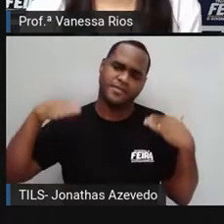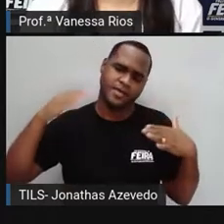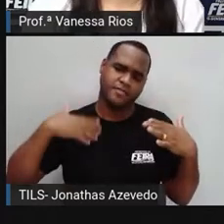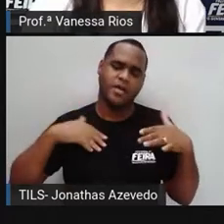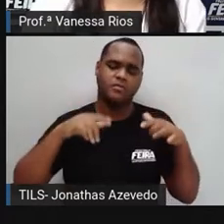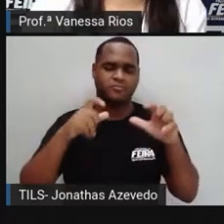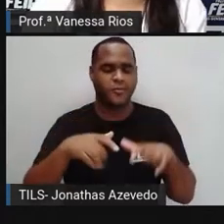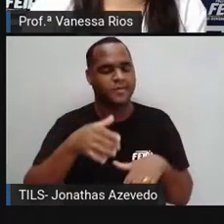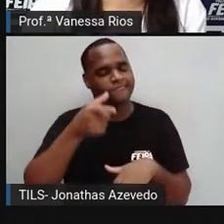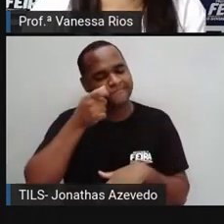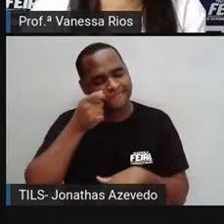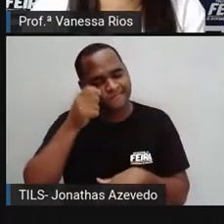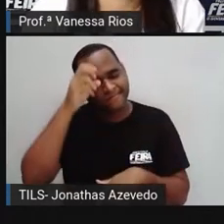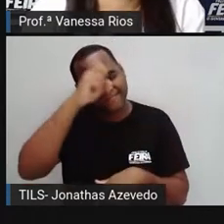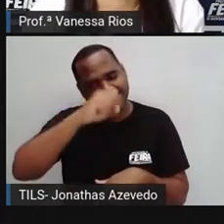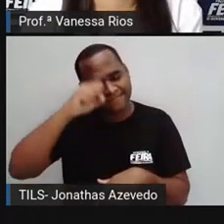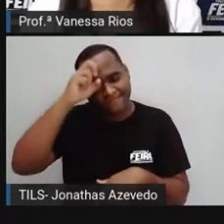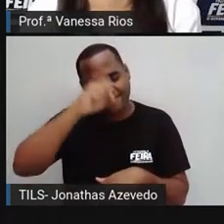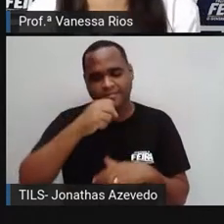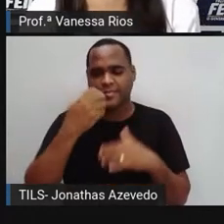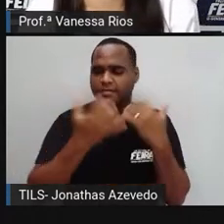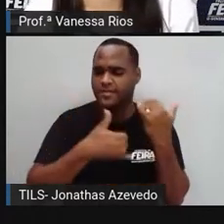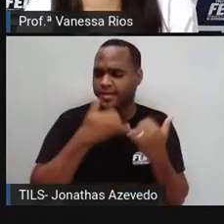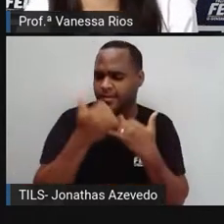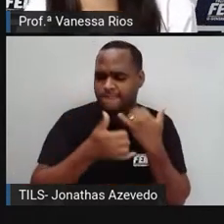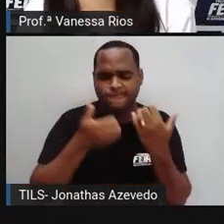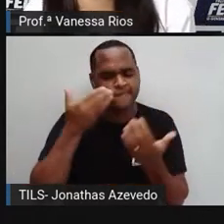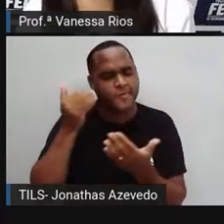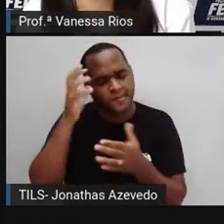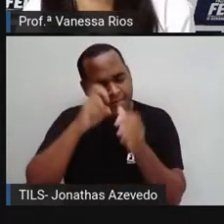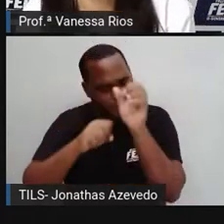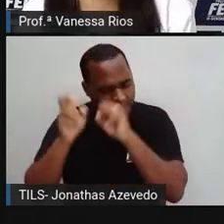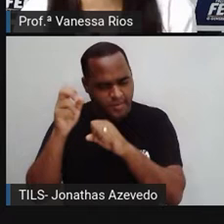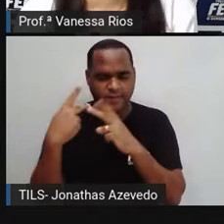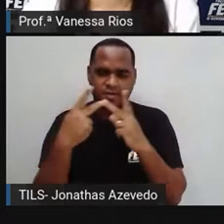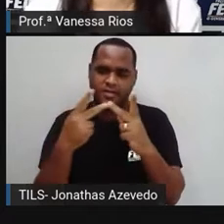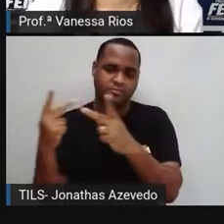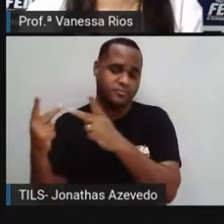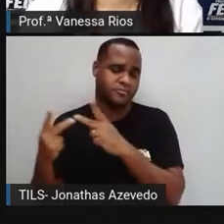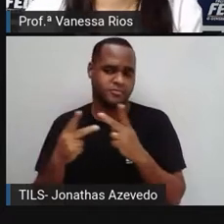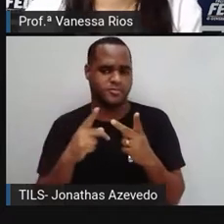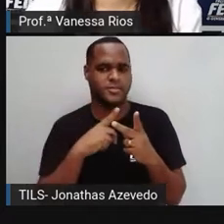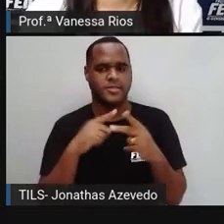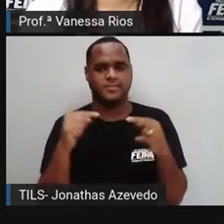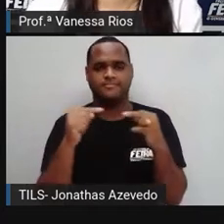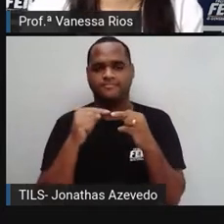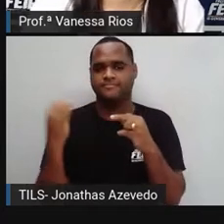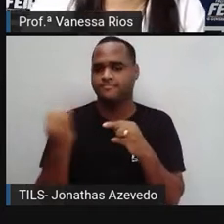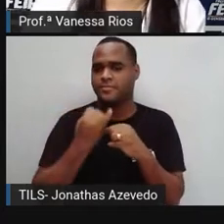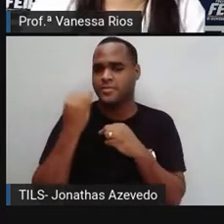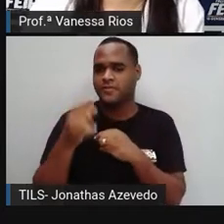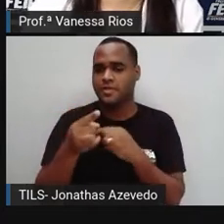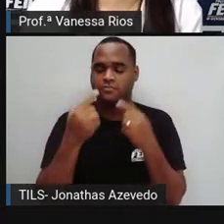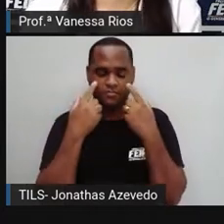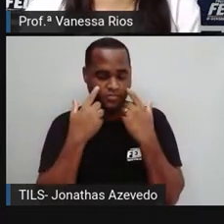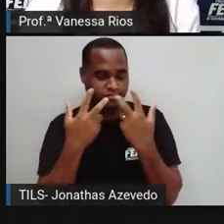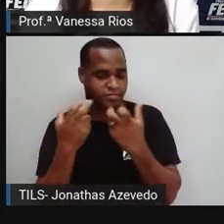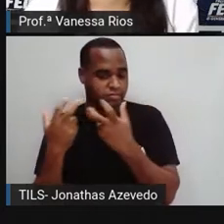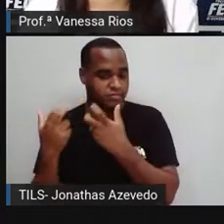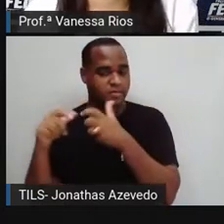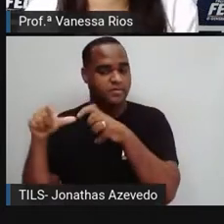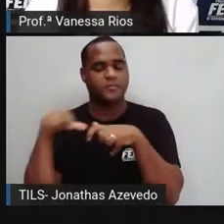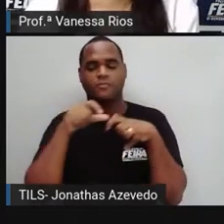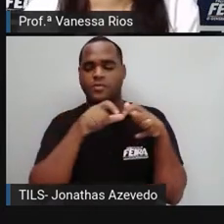passear, locais para entretenimento, locais para visitar. Então é importante a gente observar também